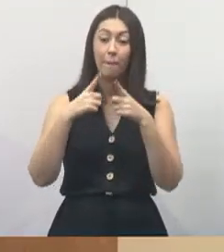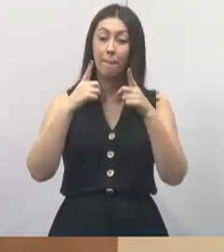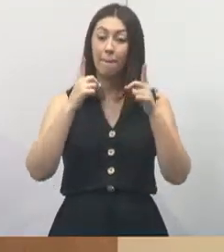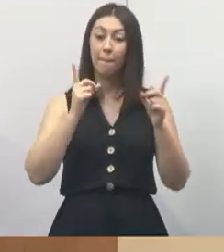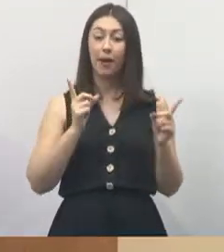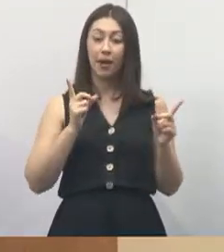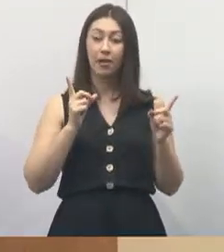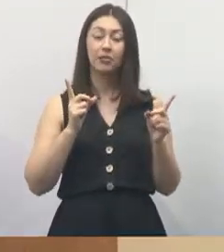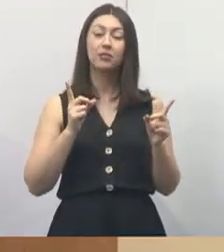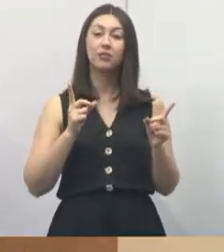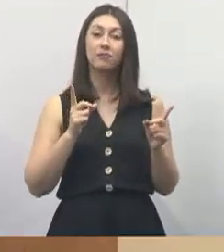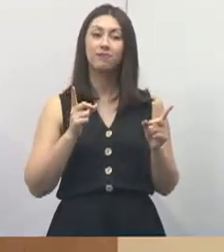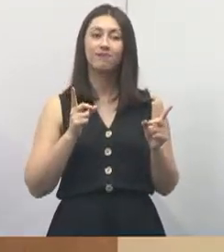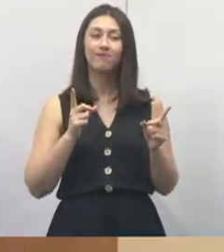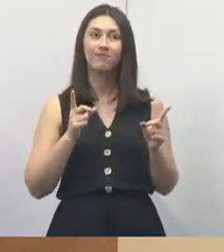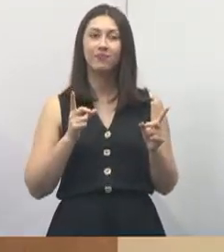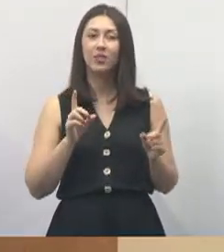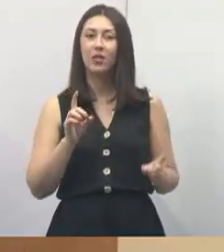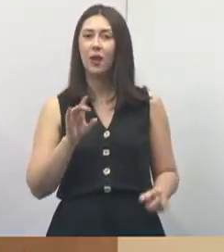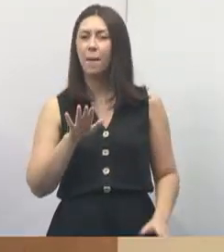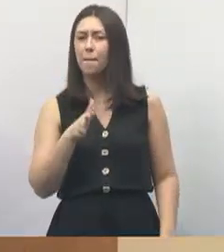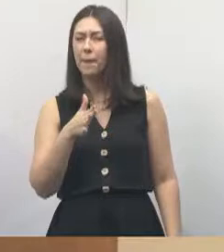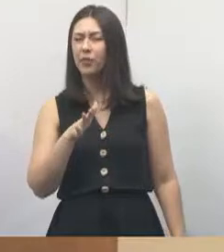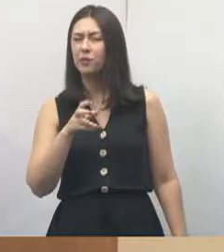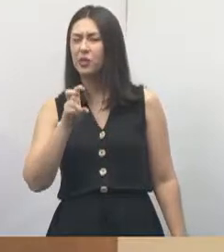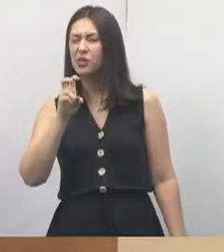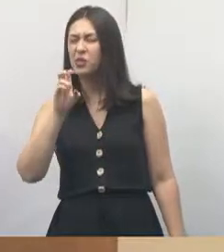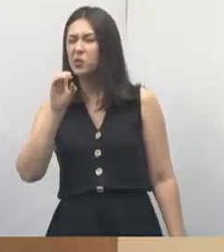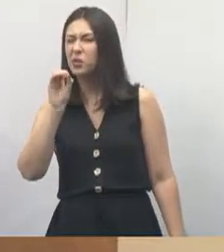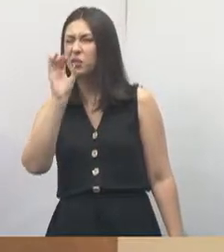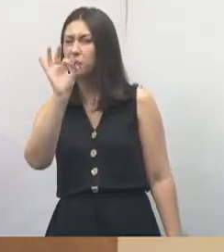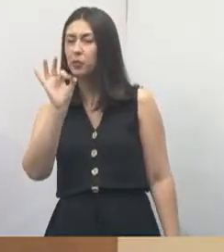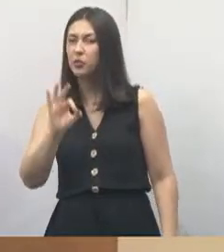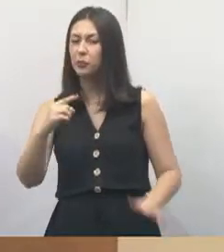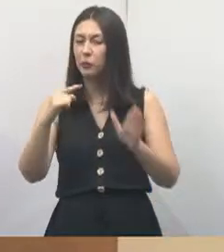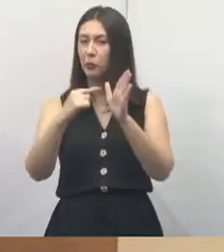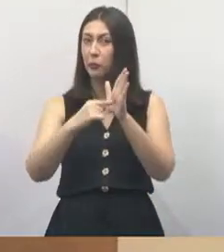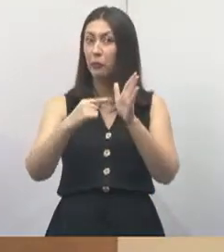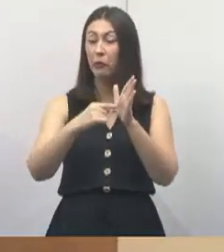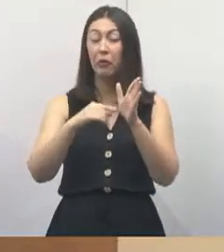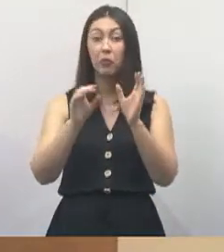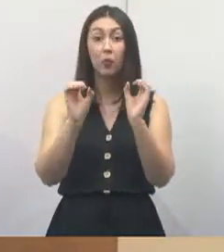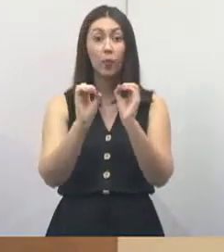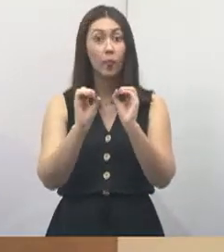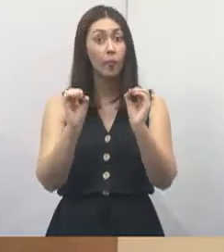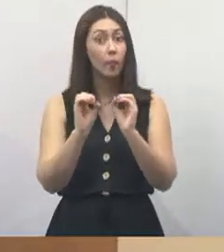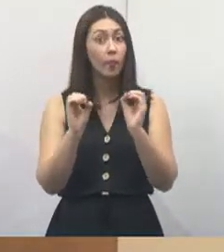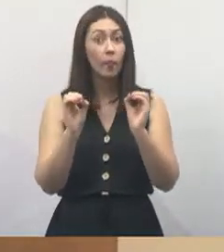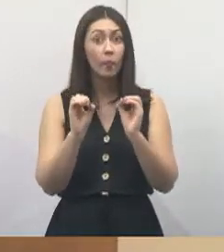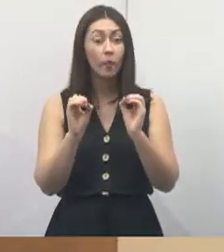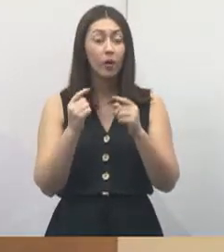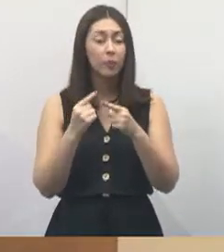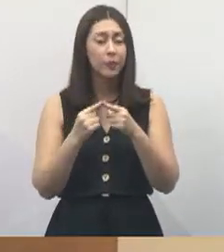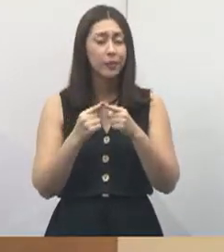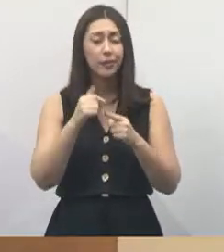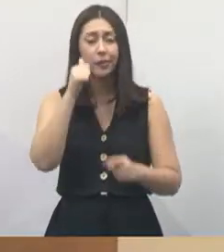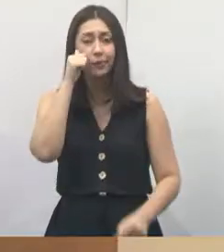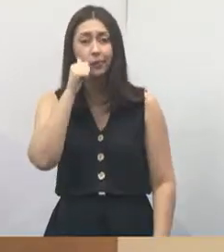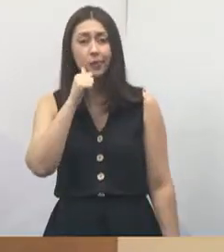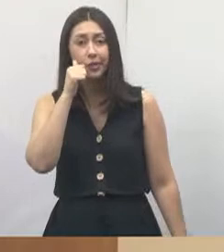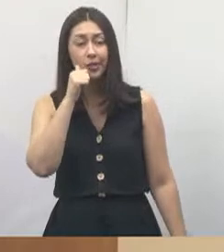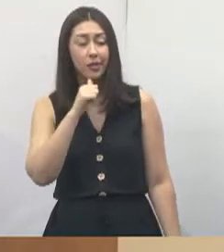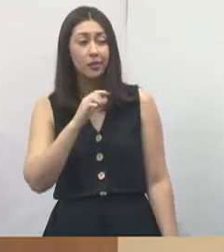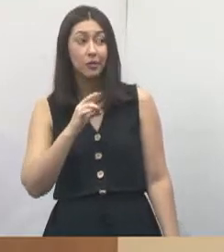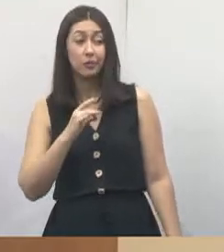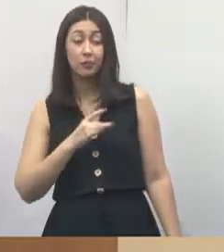infelizmente, nem metade disso chega a ser denunciado. As mulheres, elas têm medo, elas